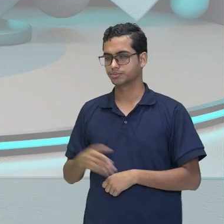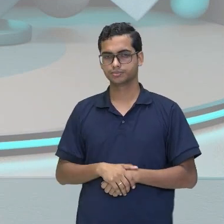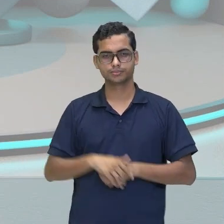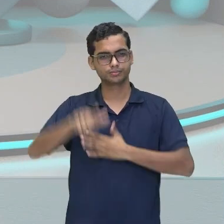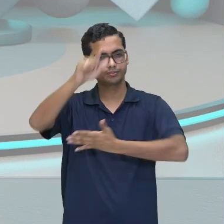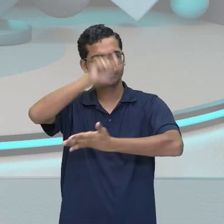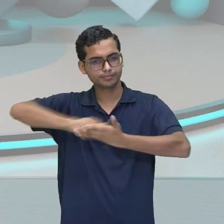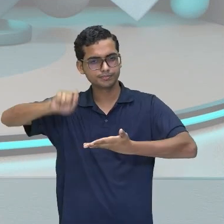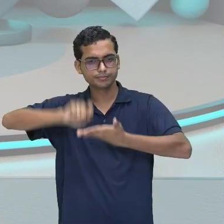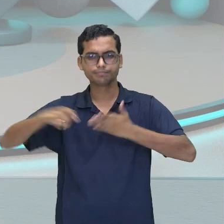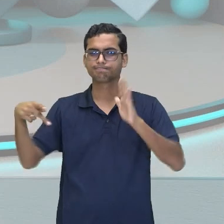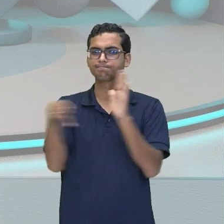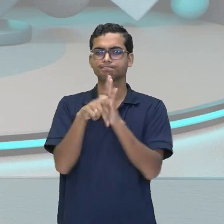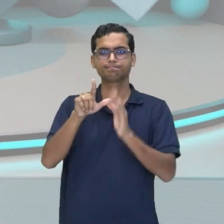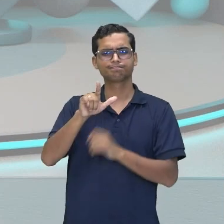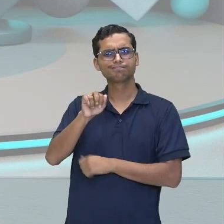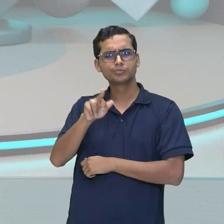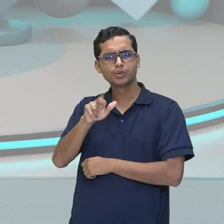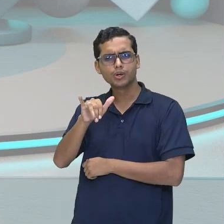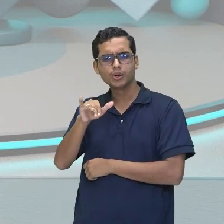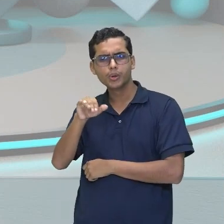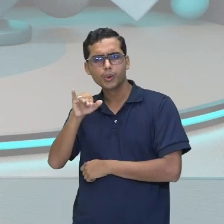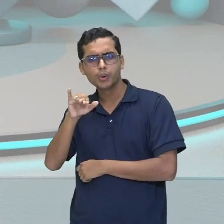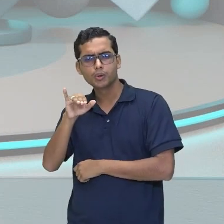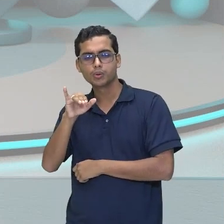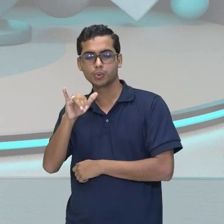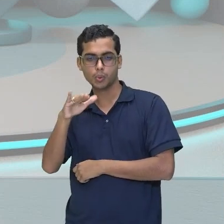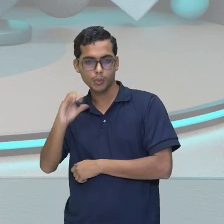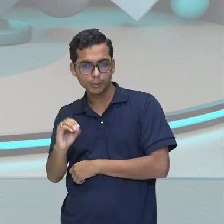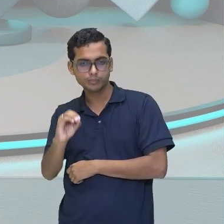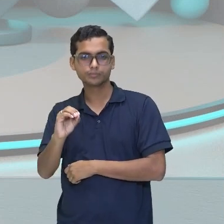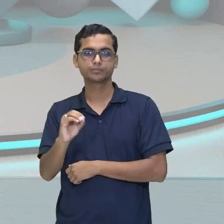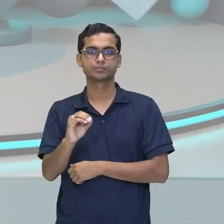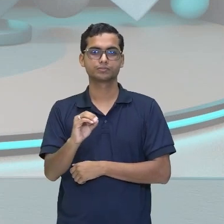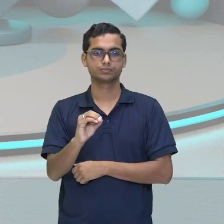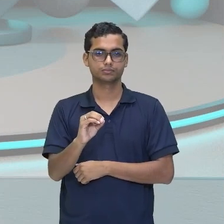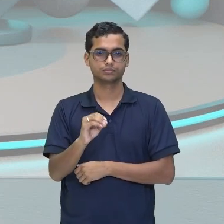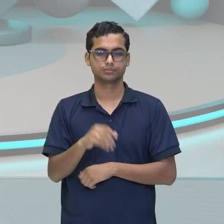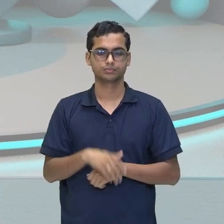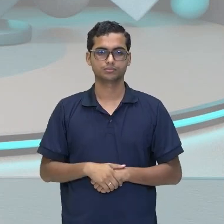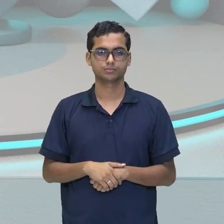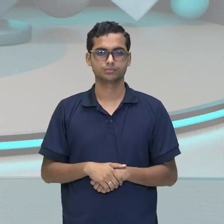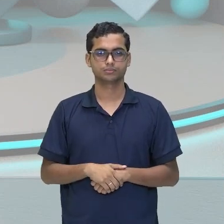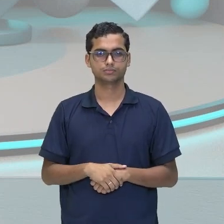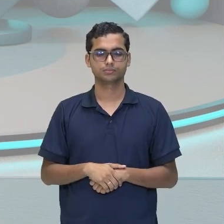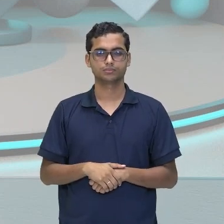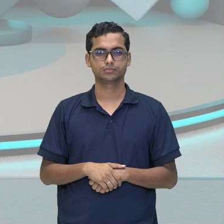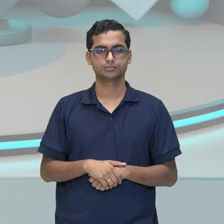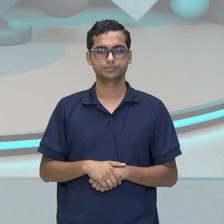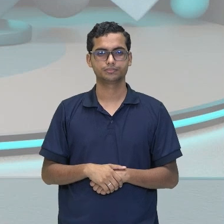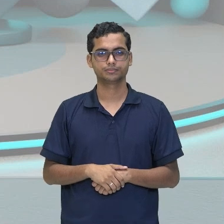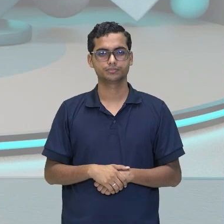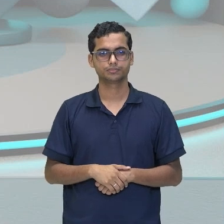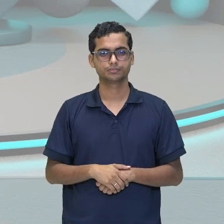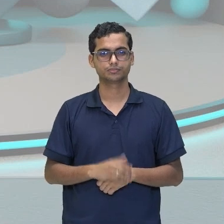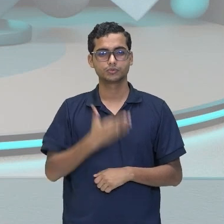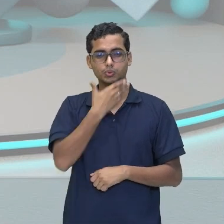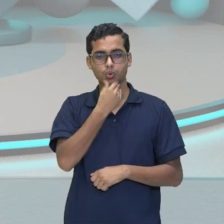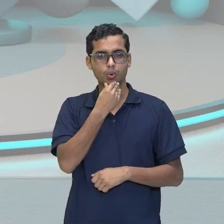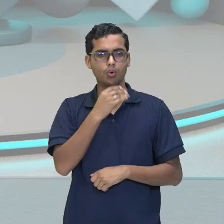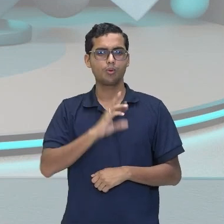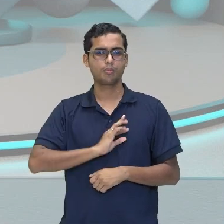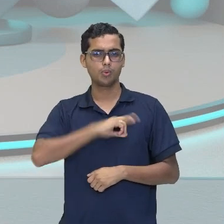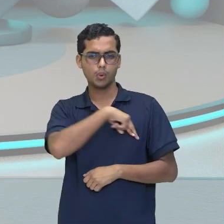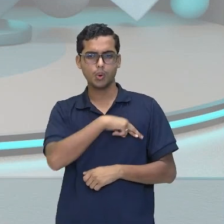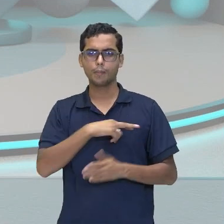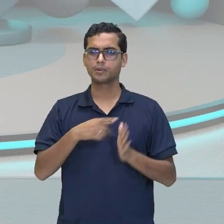o lirismo dele vai transcender as convenções árcades. Ele é um pré-romântico, ele